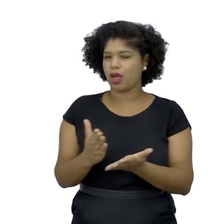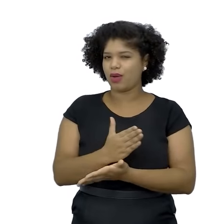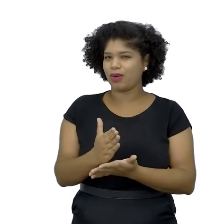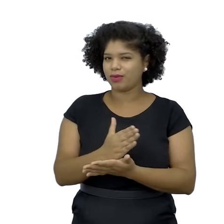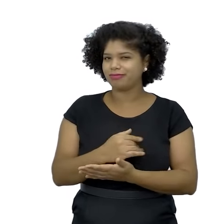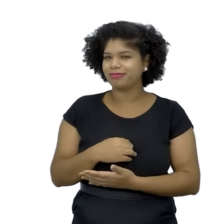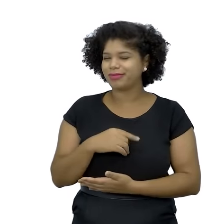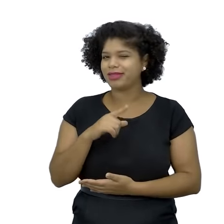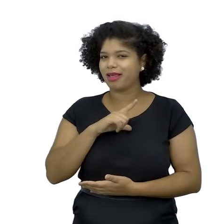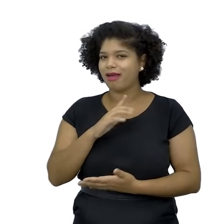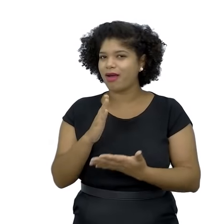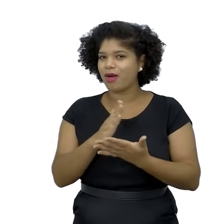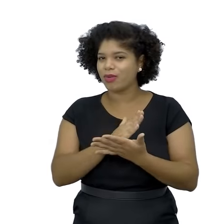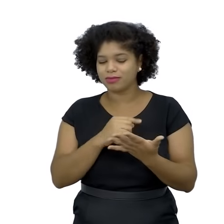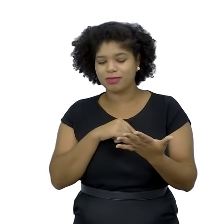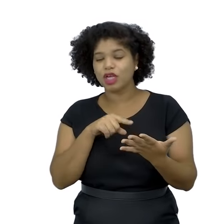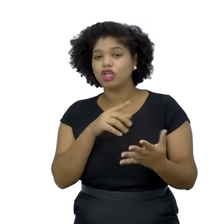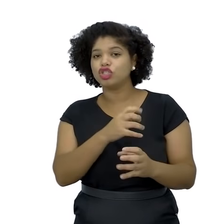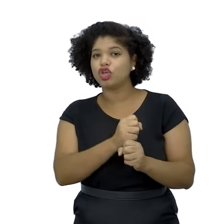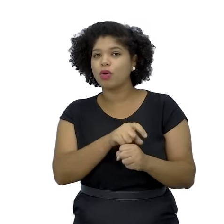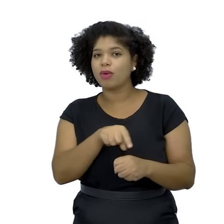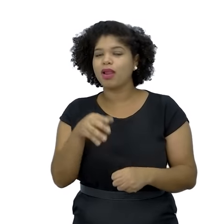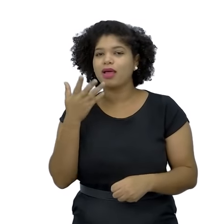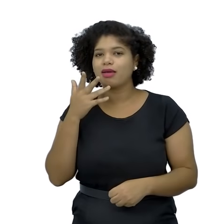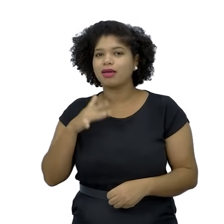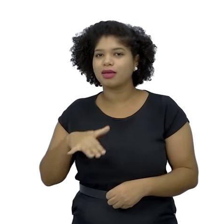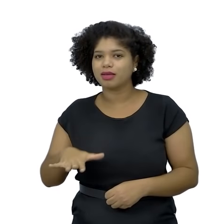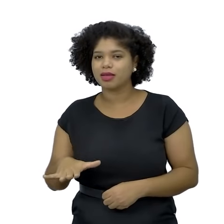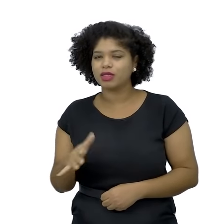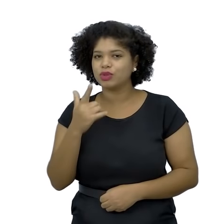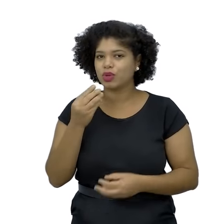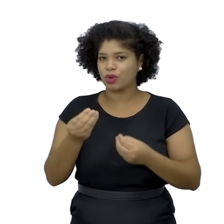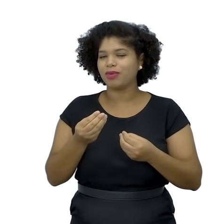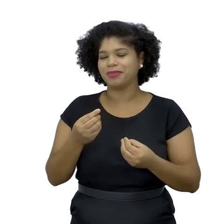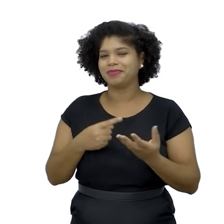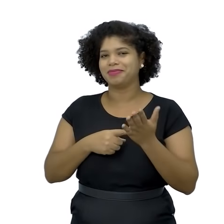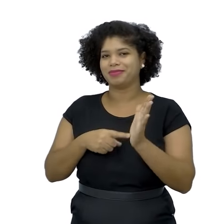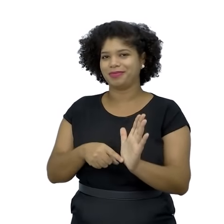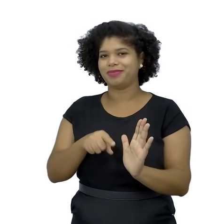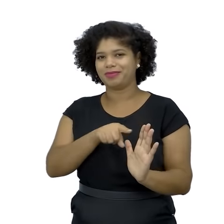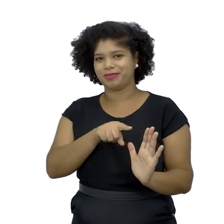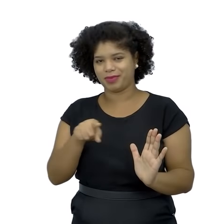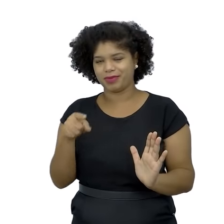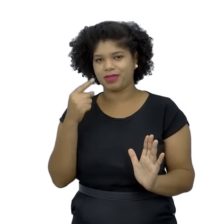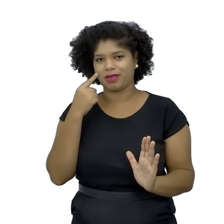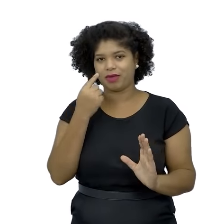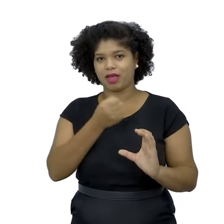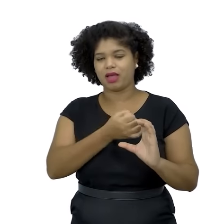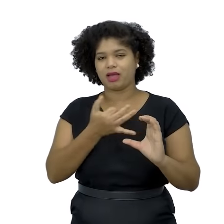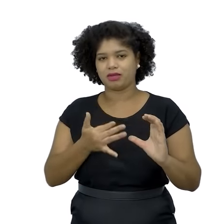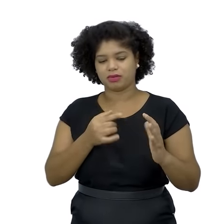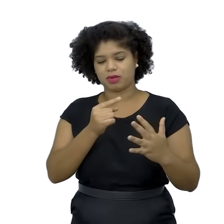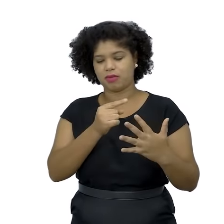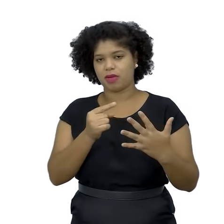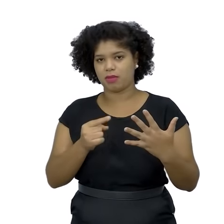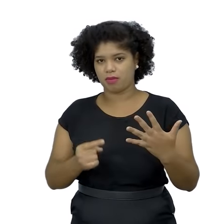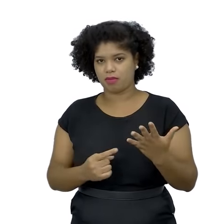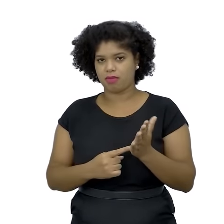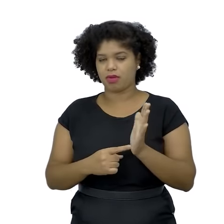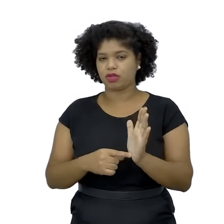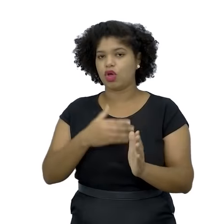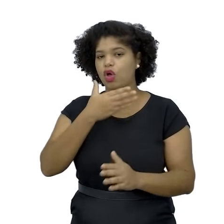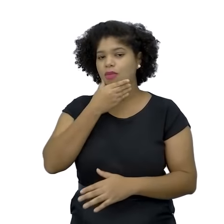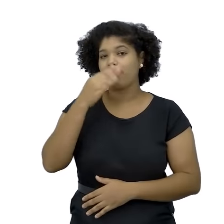problemas aqui que aparecem nessas ideias aí, né, que foram das categorias apresentadas por